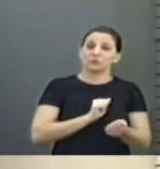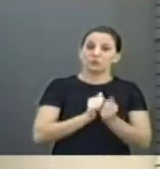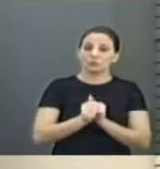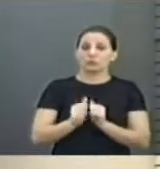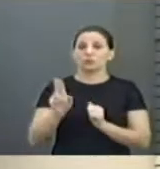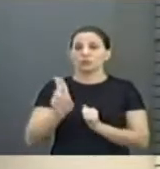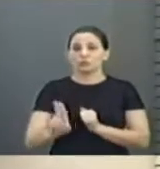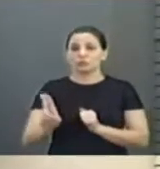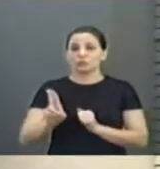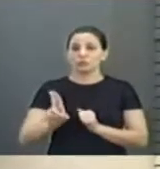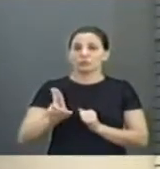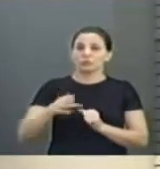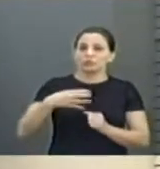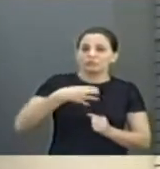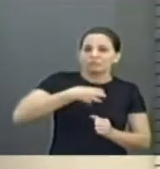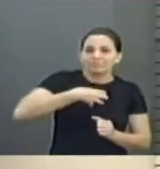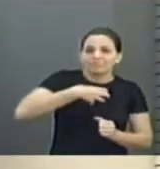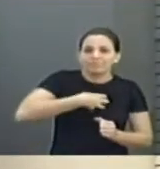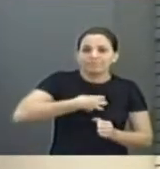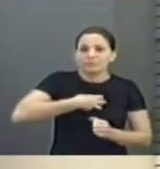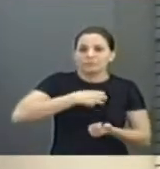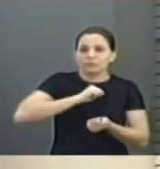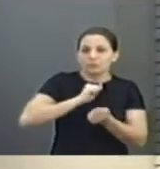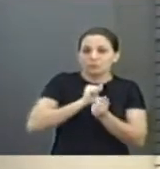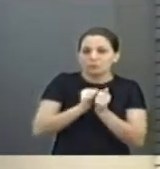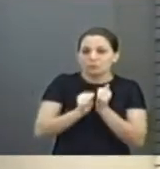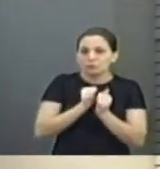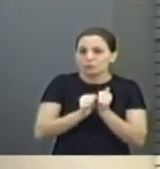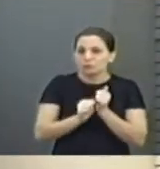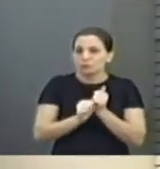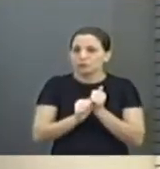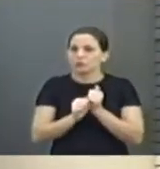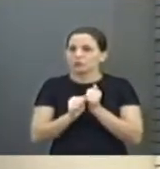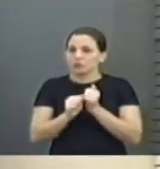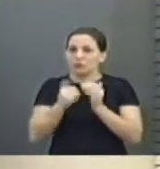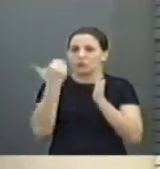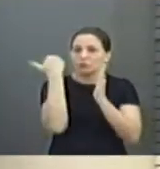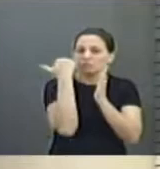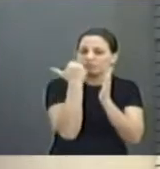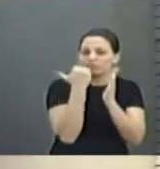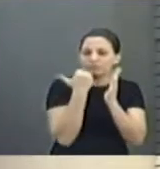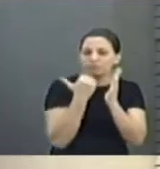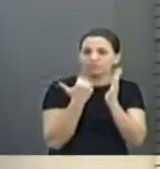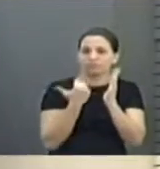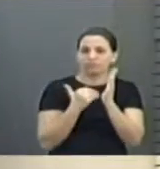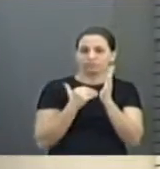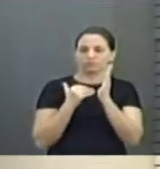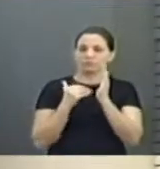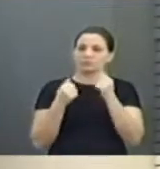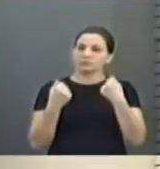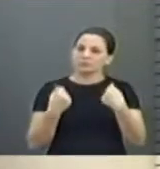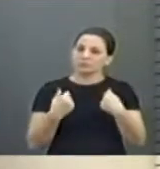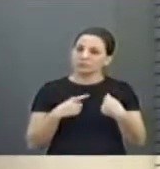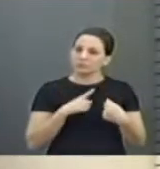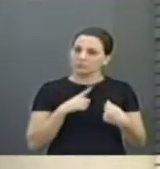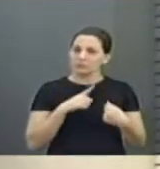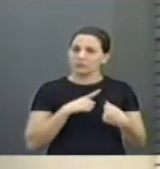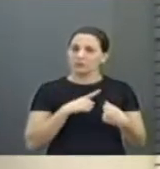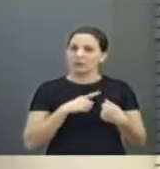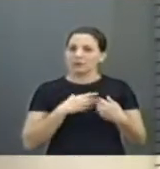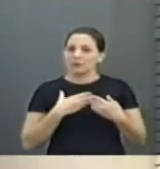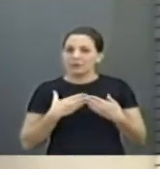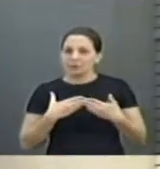o espírito do jogo, dependendo das medidas que se façam aqui, que se tomem, se perca